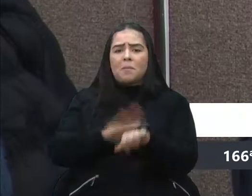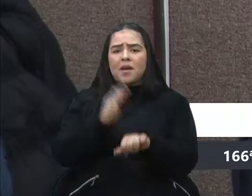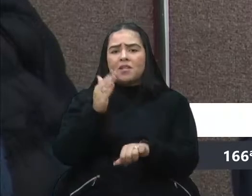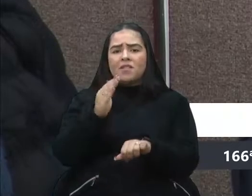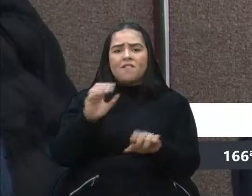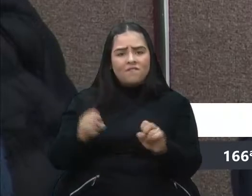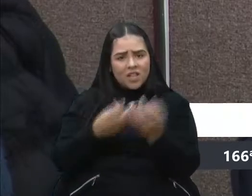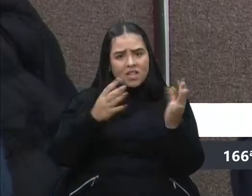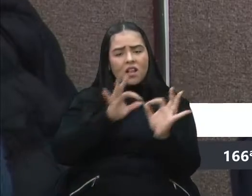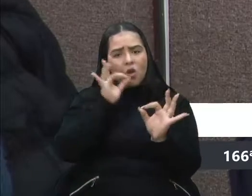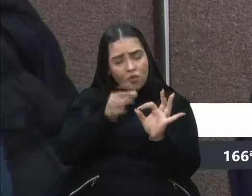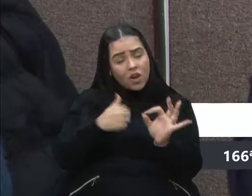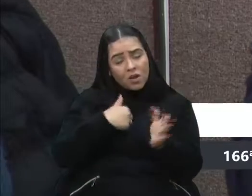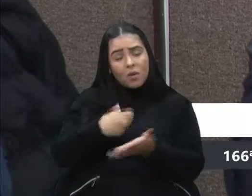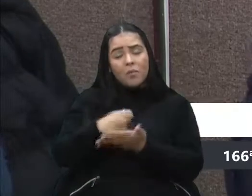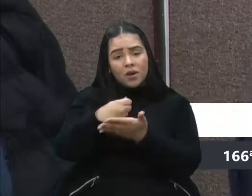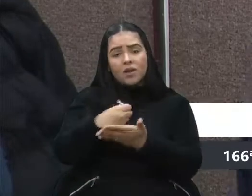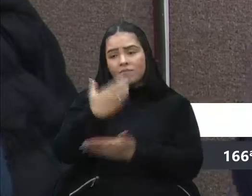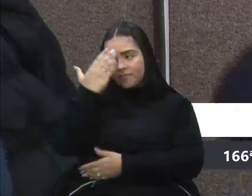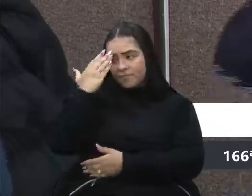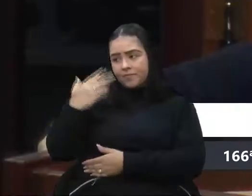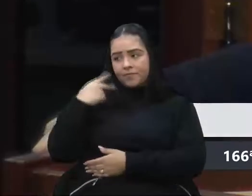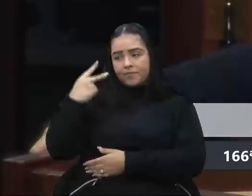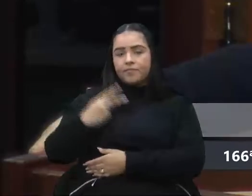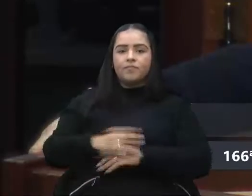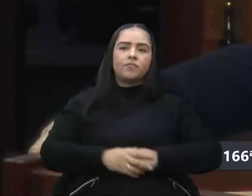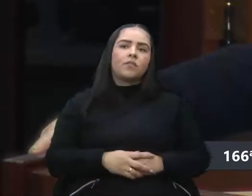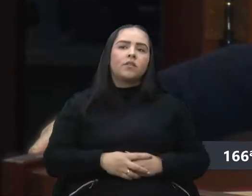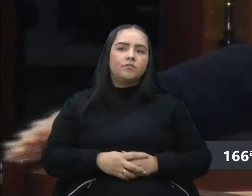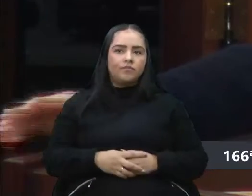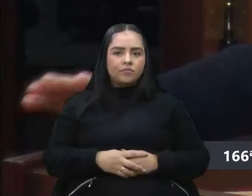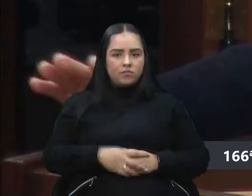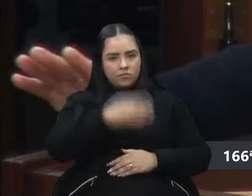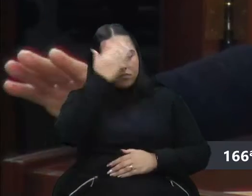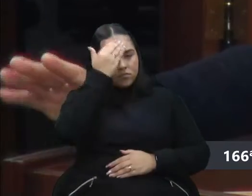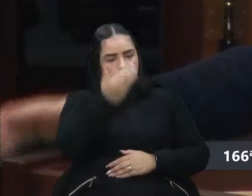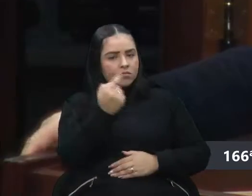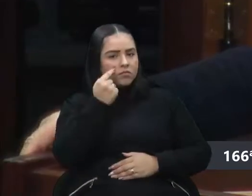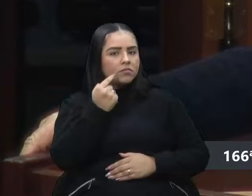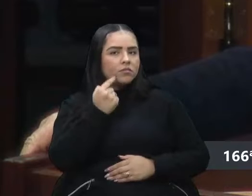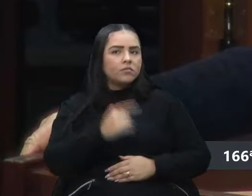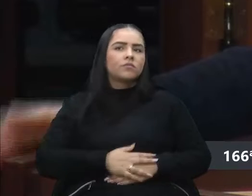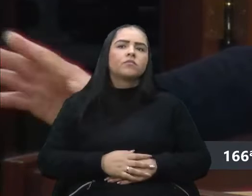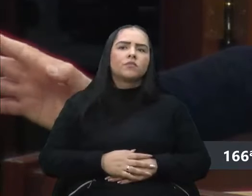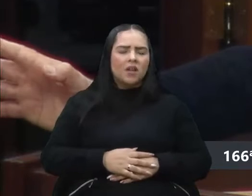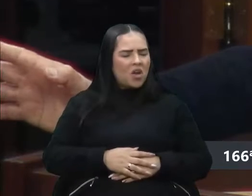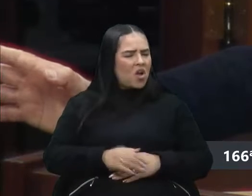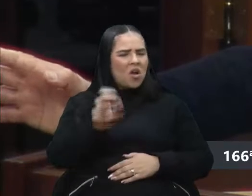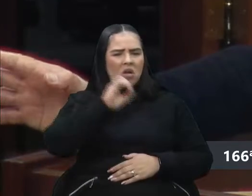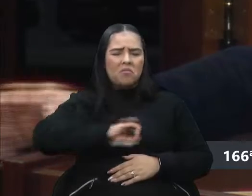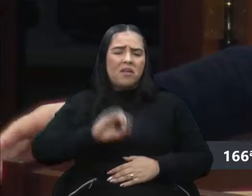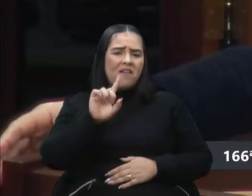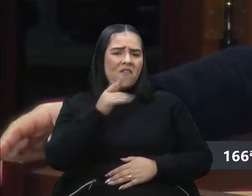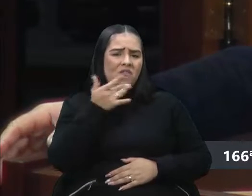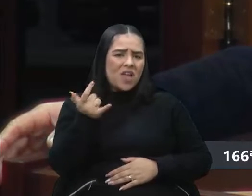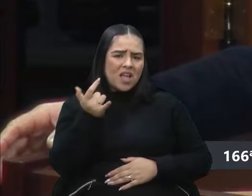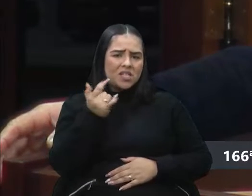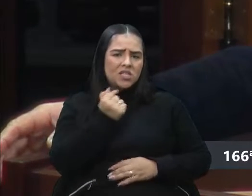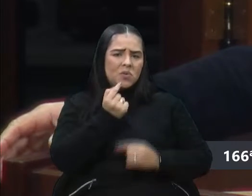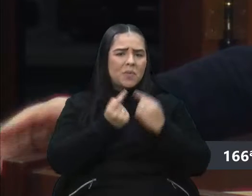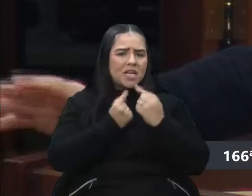vai apoiar. Obrigado, vereador. Obrigado, moleque, colocou muito bem. É muito fácil